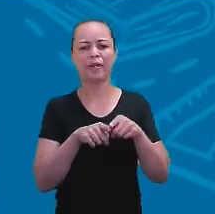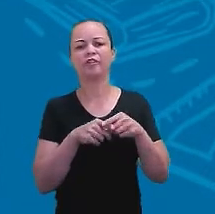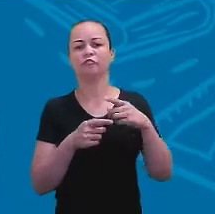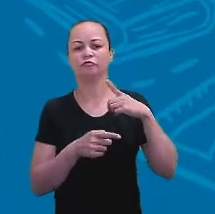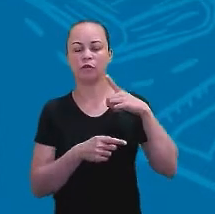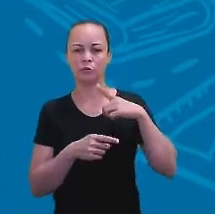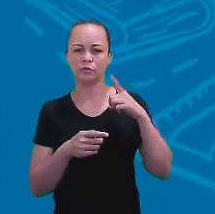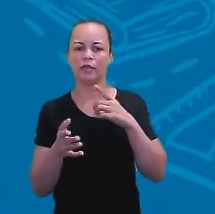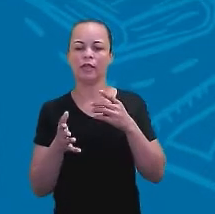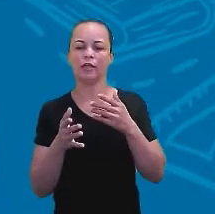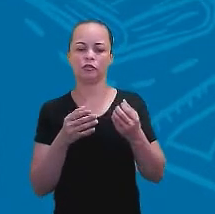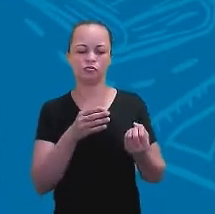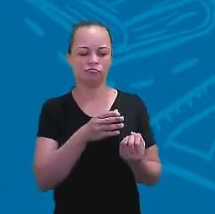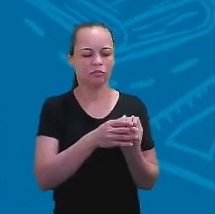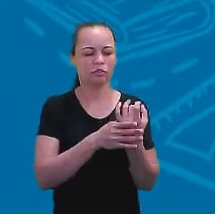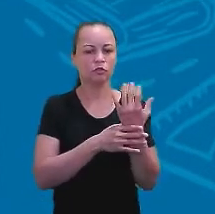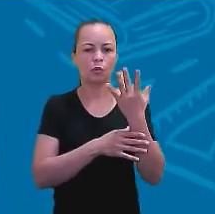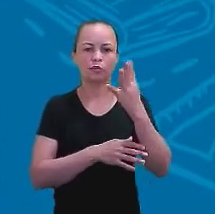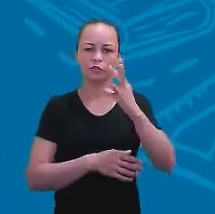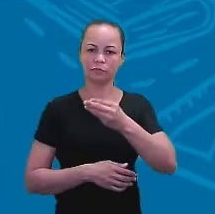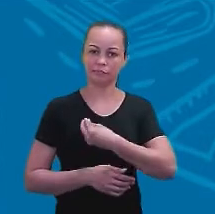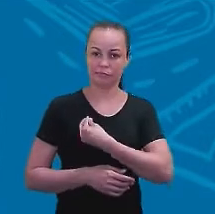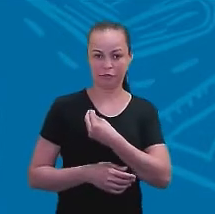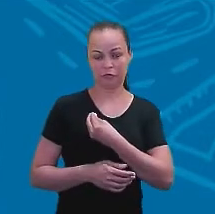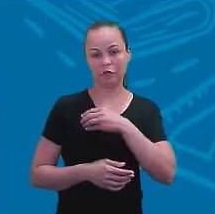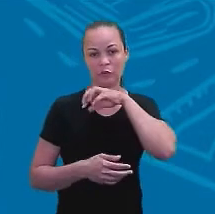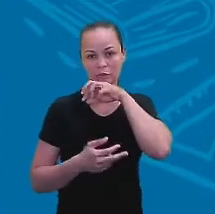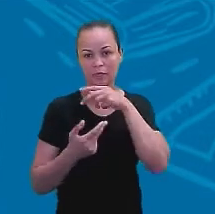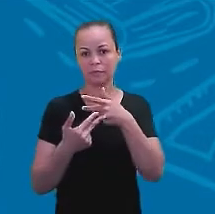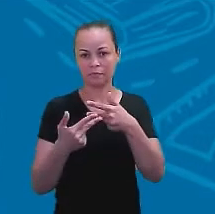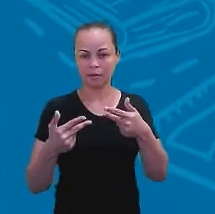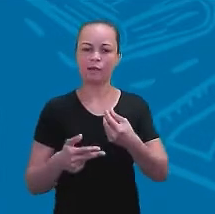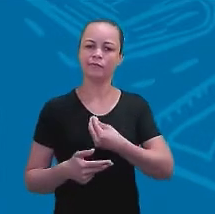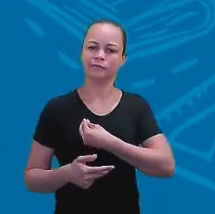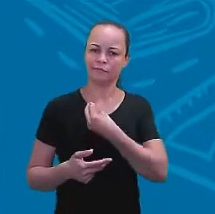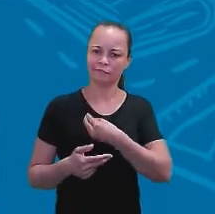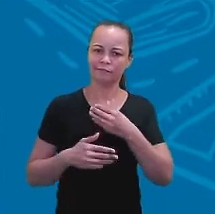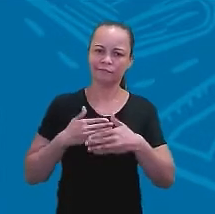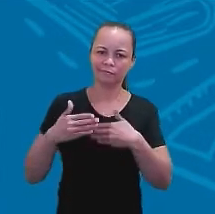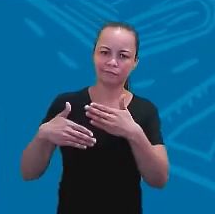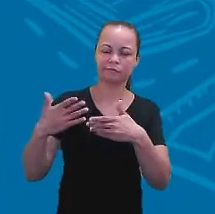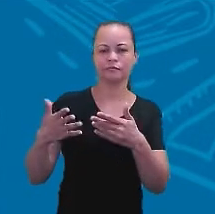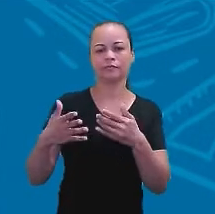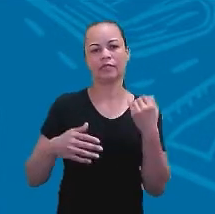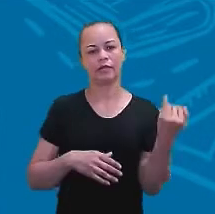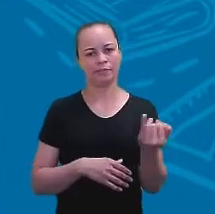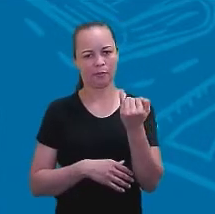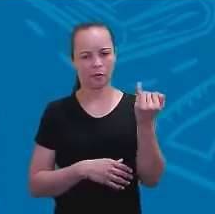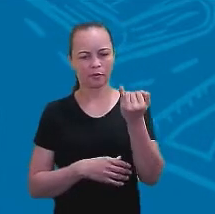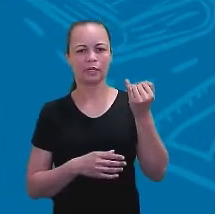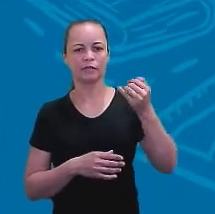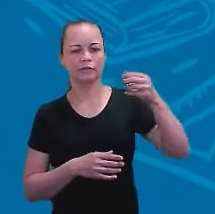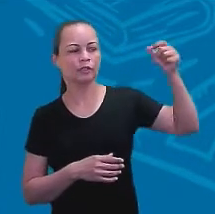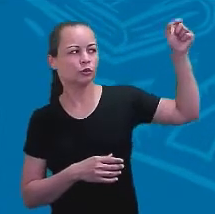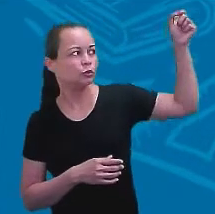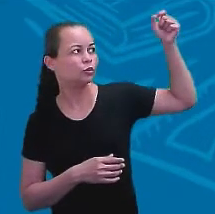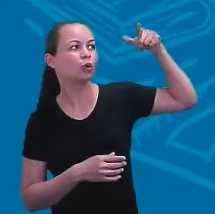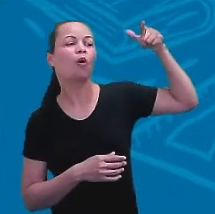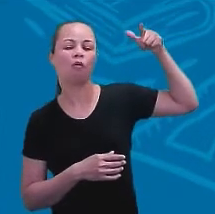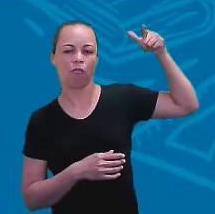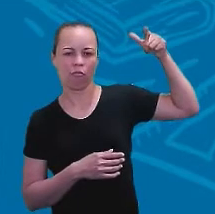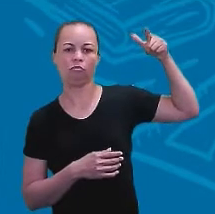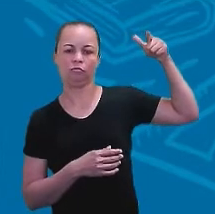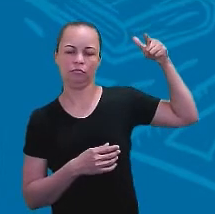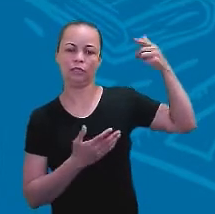condições adequadas para sobreviver, tá certo? Então, observem a importância que a iluminação do sol,